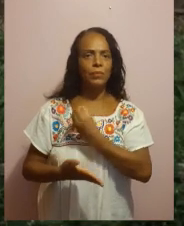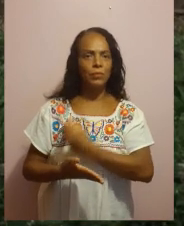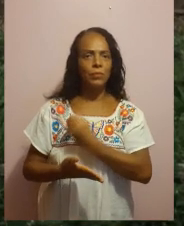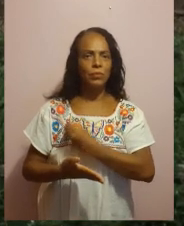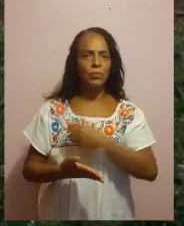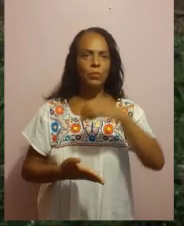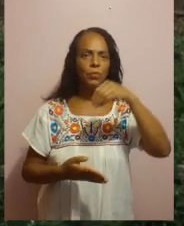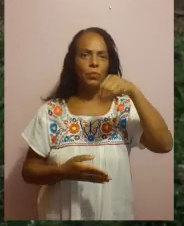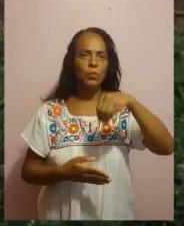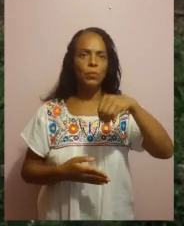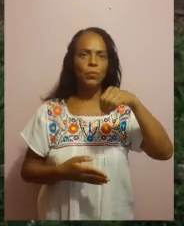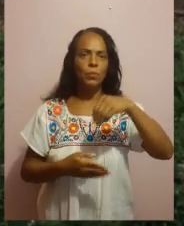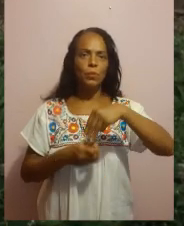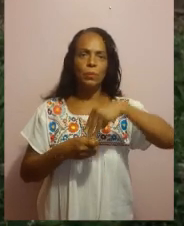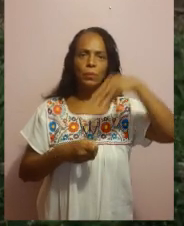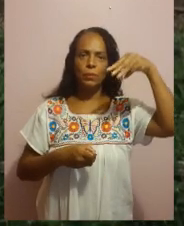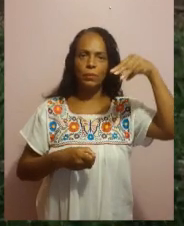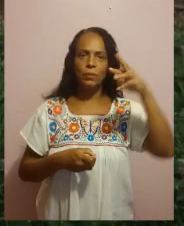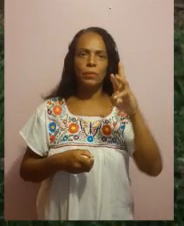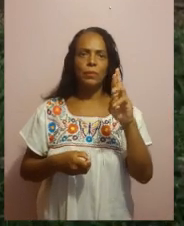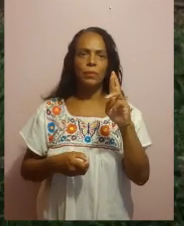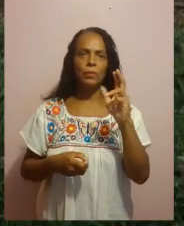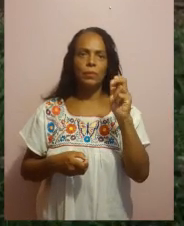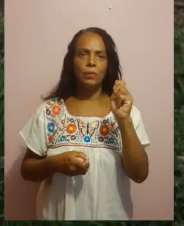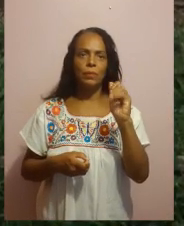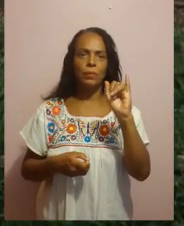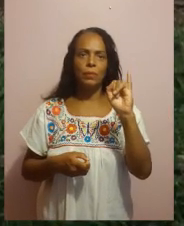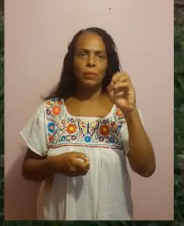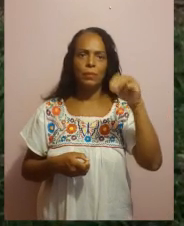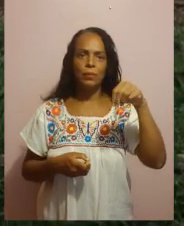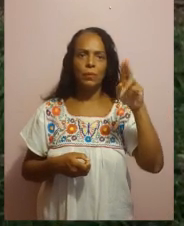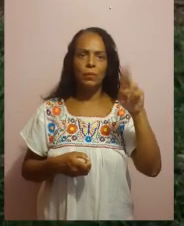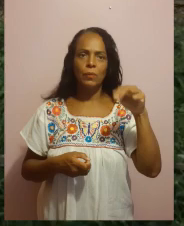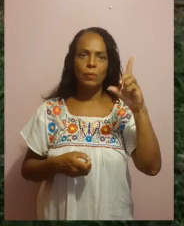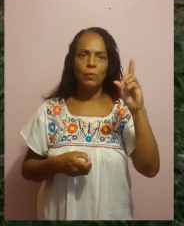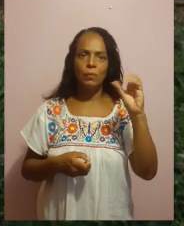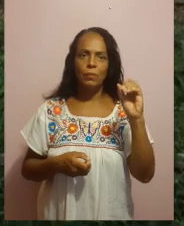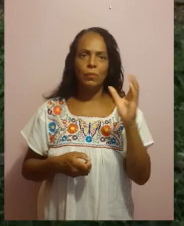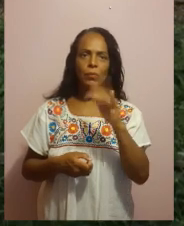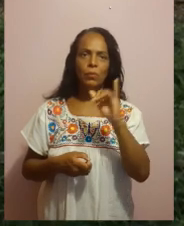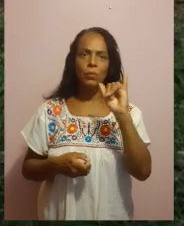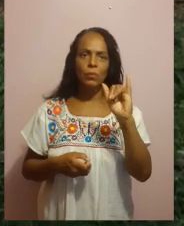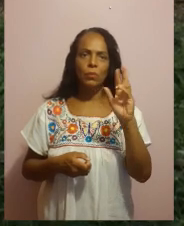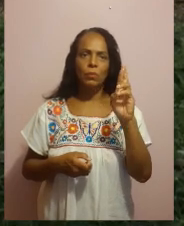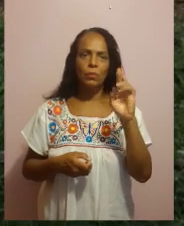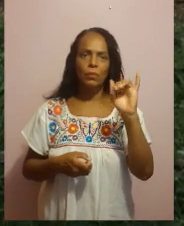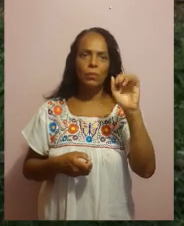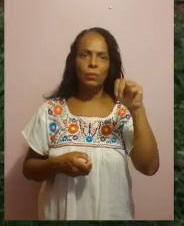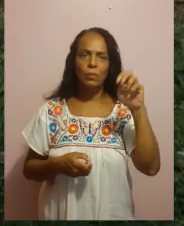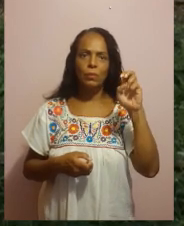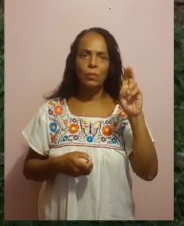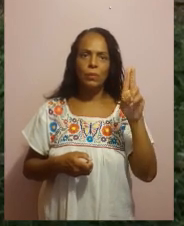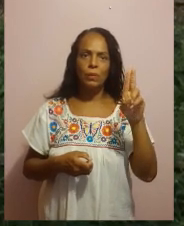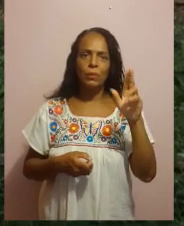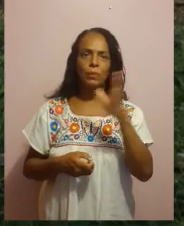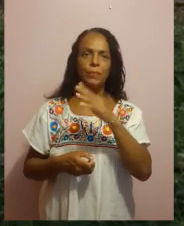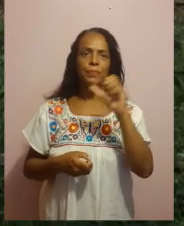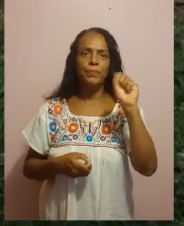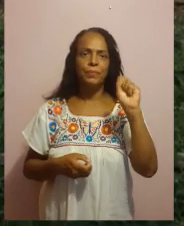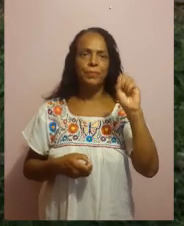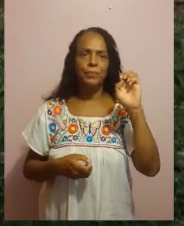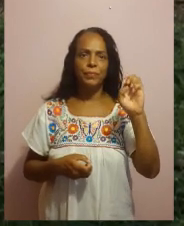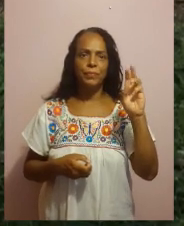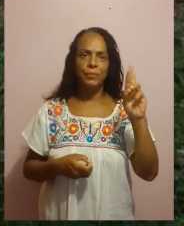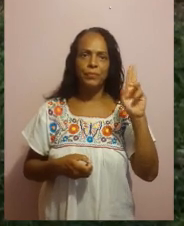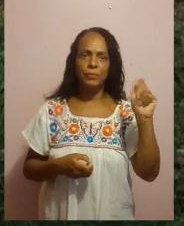Irineu Serra, sendo este o 8º episódio, deixando aqui patente